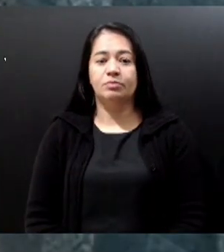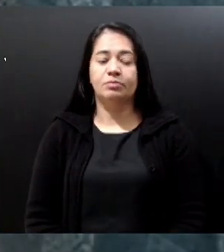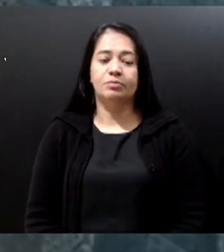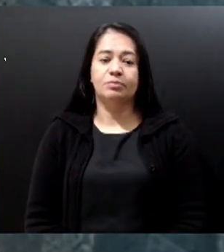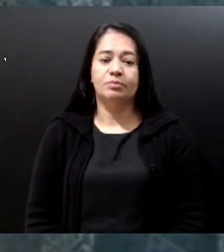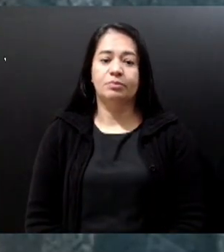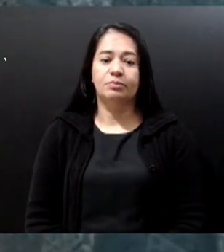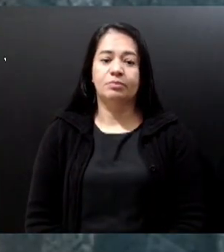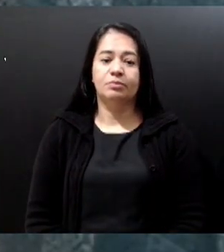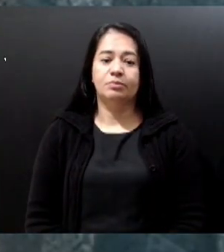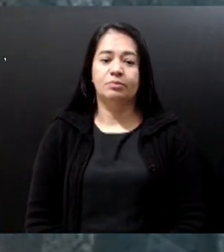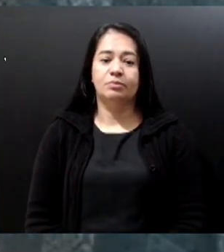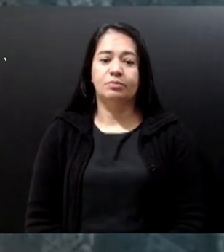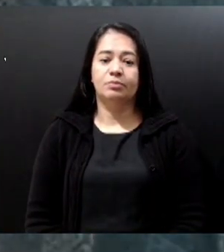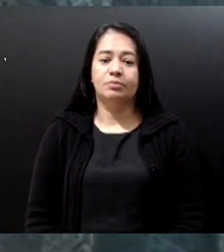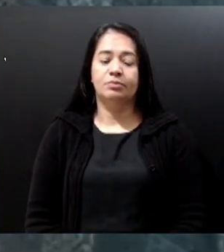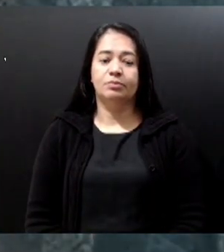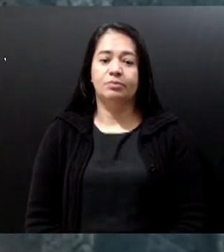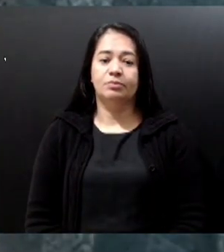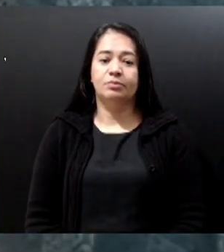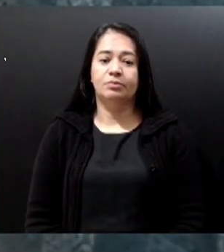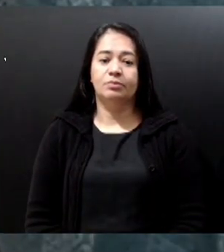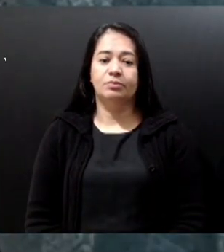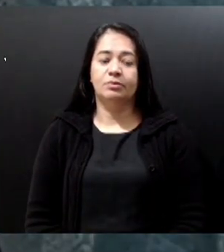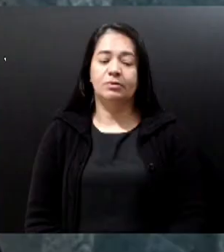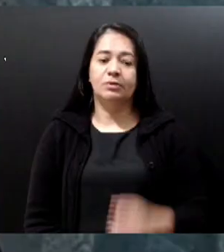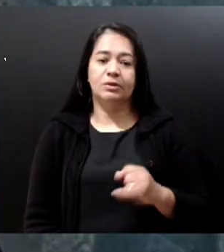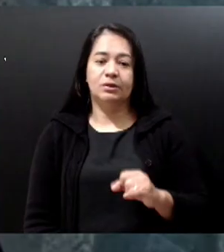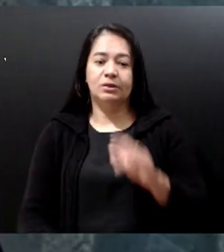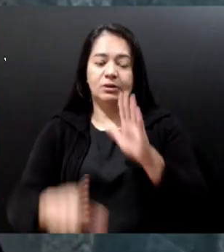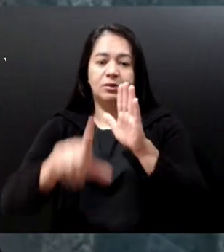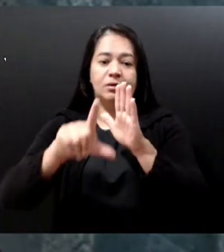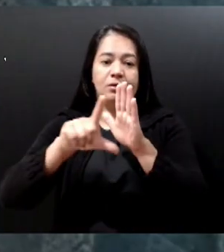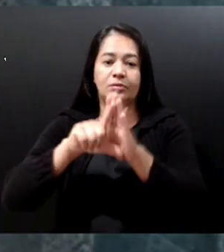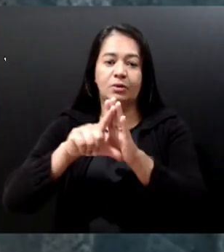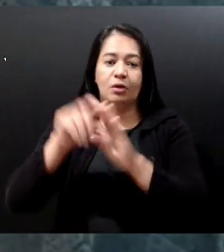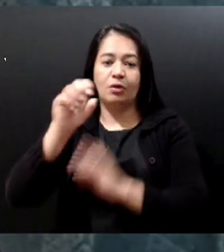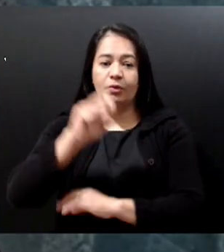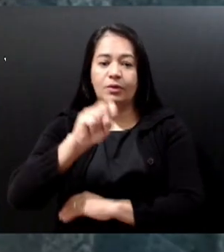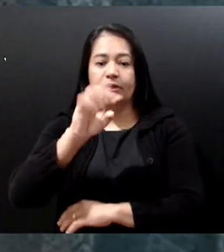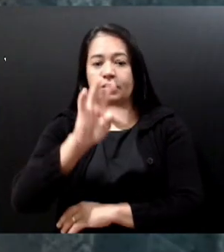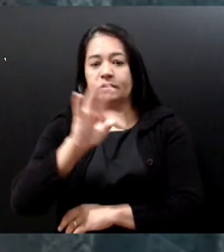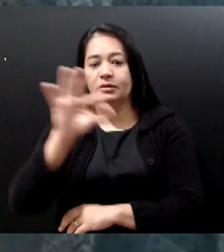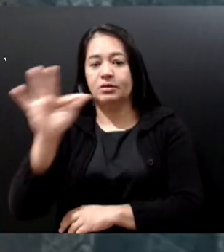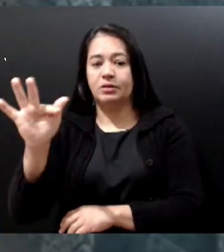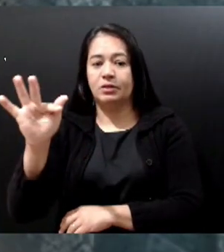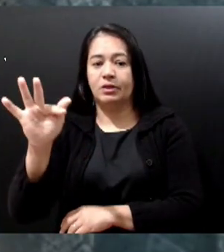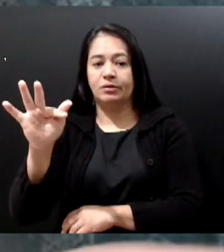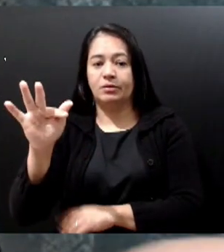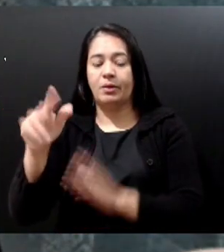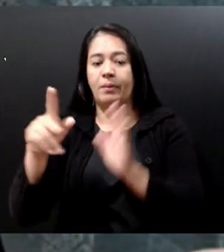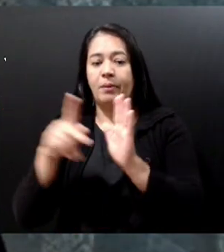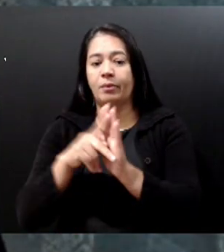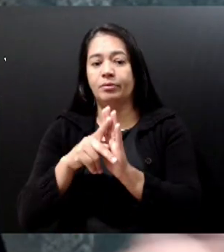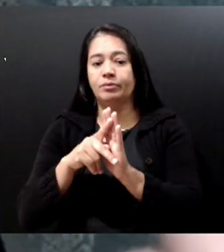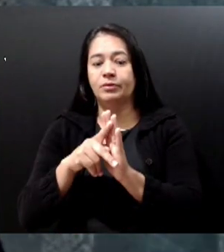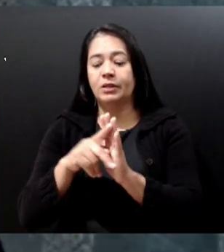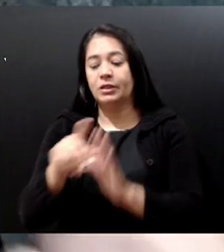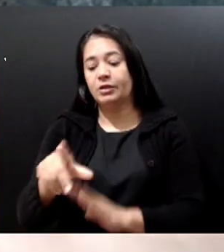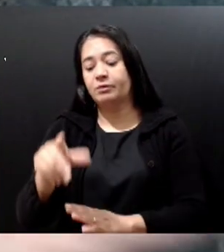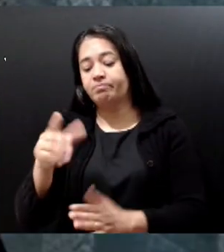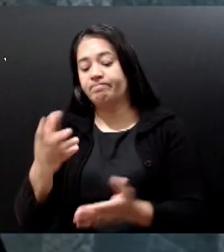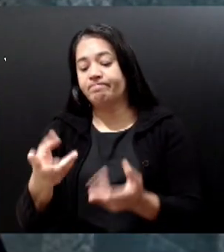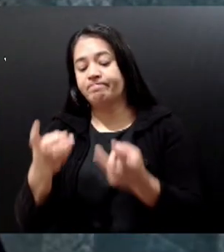com esse, o Supremo, que é o guardião da Constituição, vai decidir. E a partir